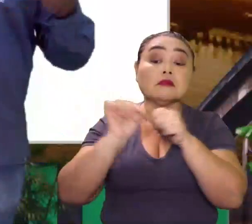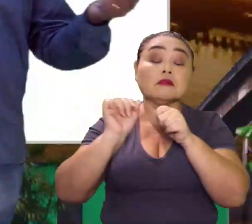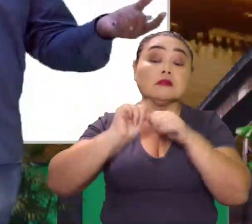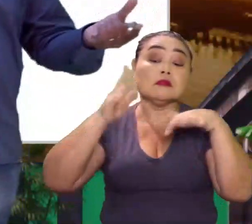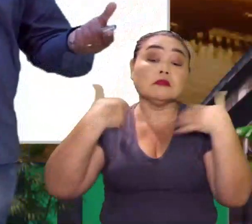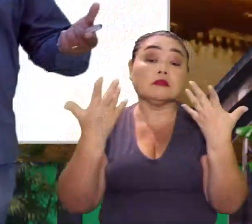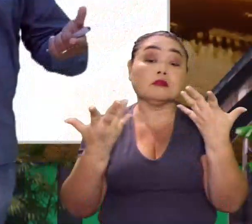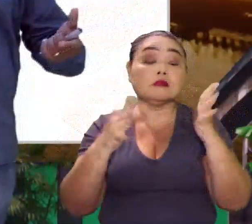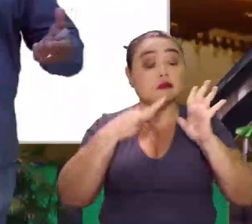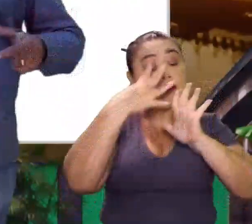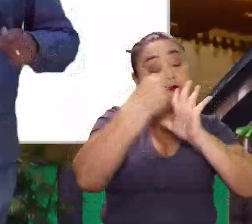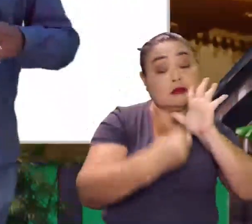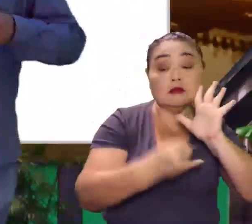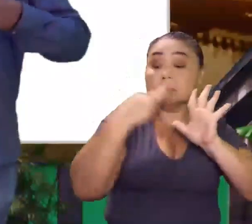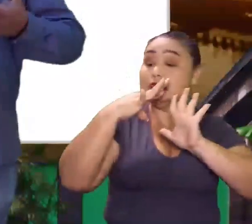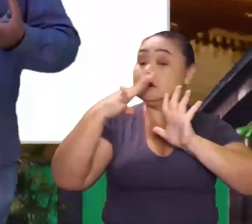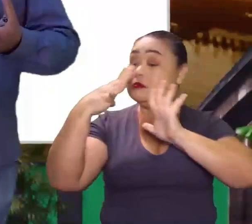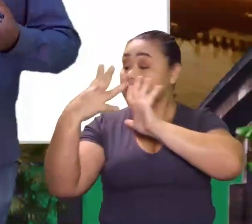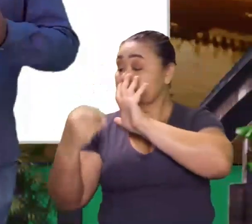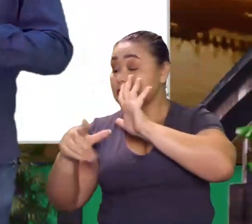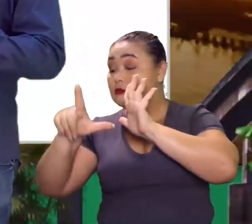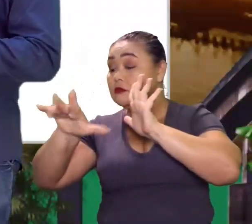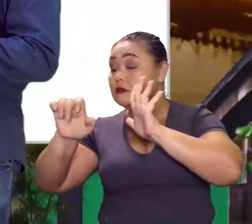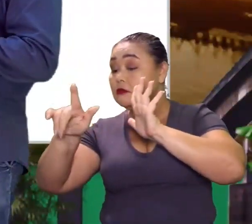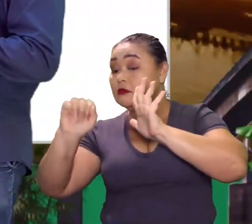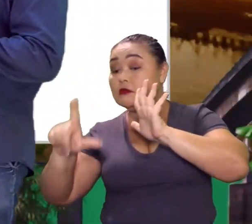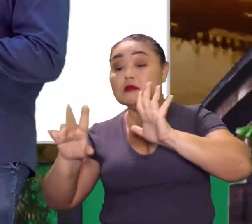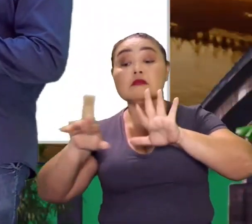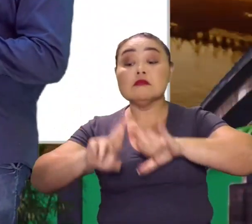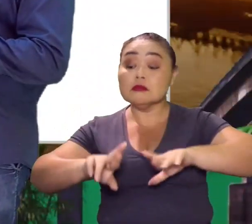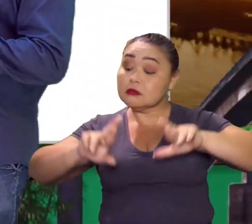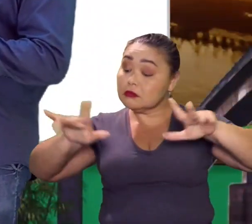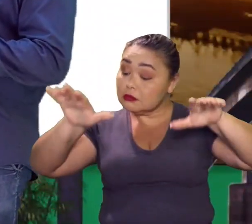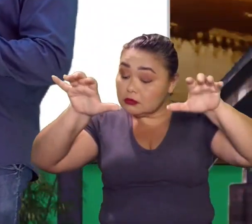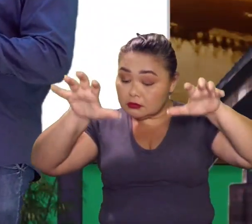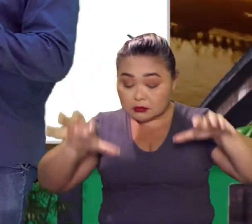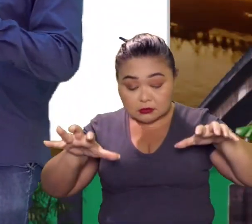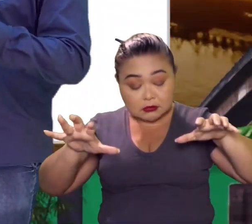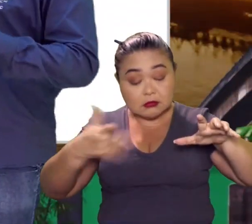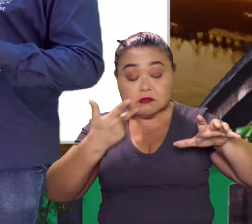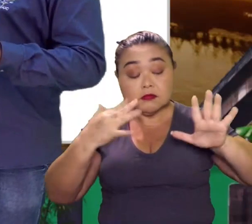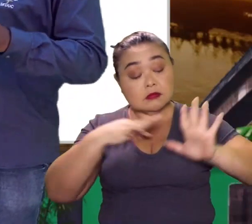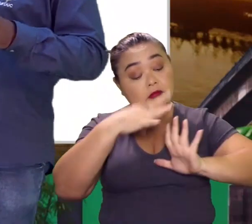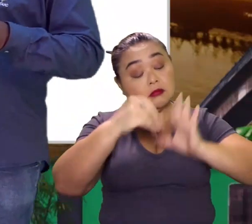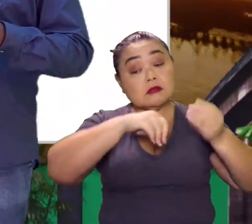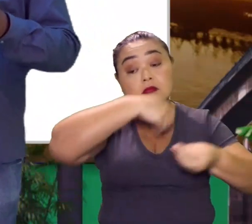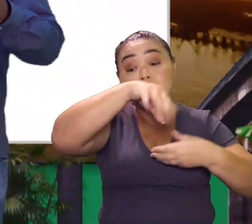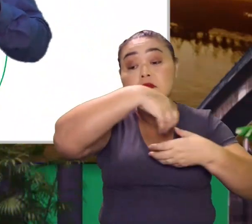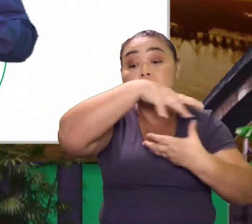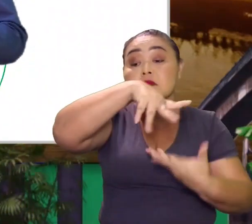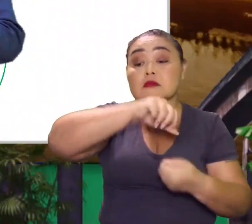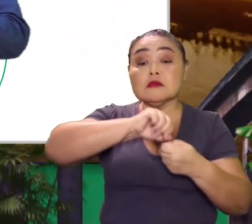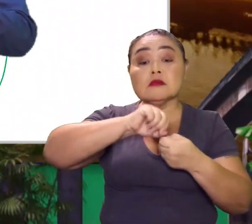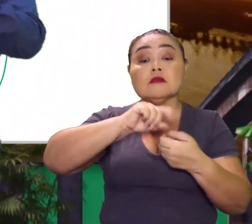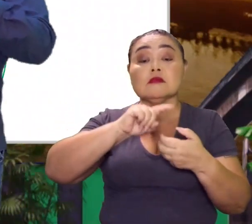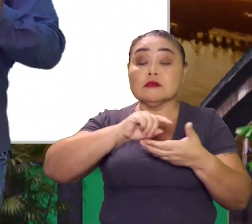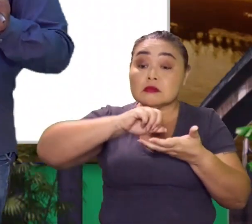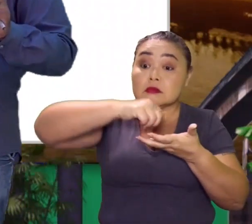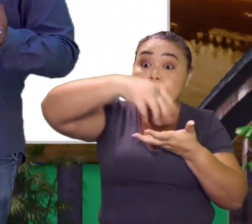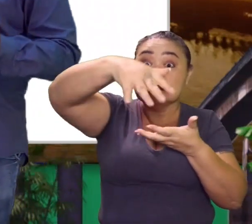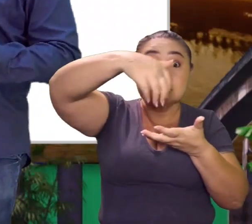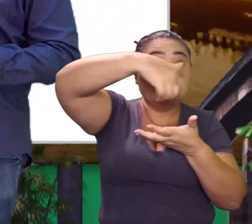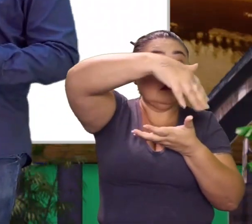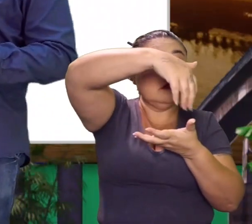Amazônia para Amazônia Legal, é que quando nós estamos falando de Amazônia Internacional, como você já citou, ela abrange